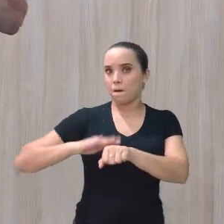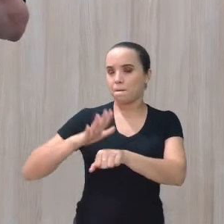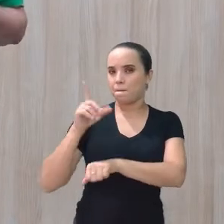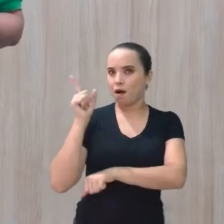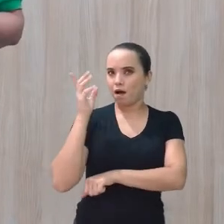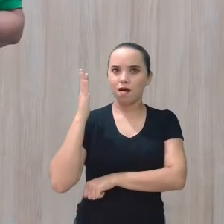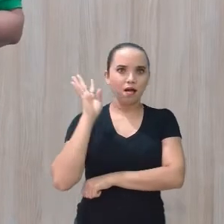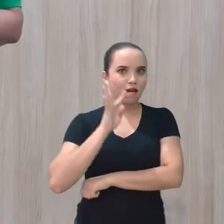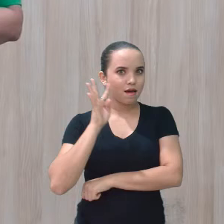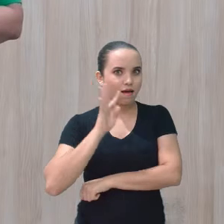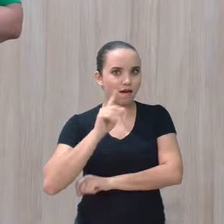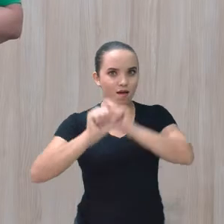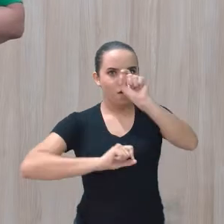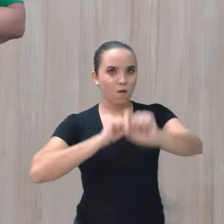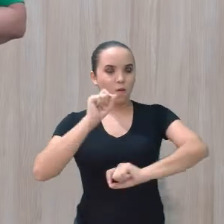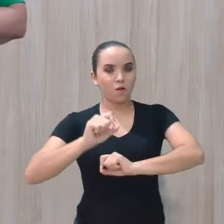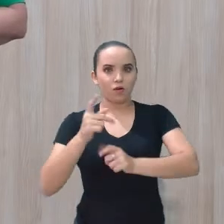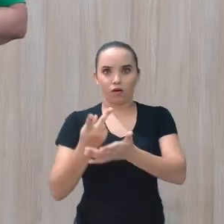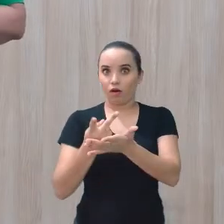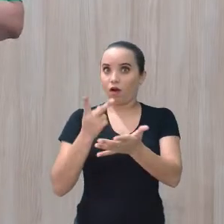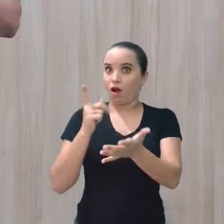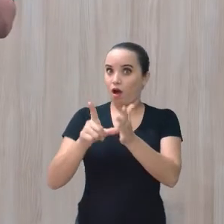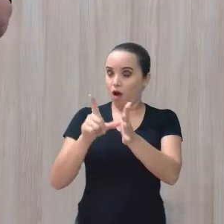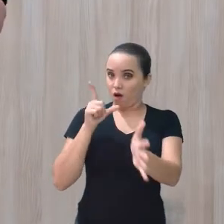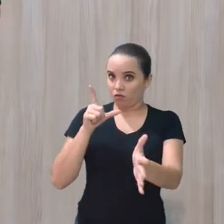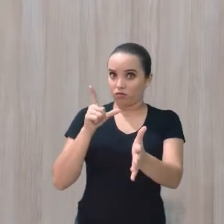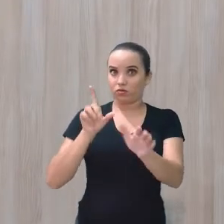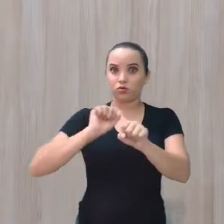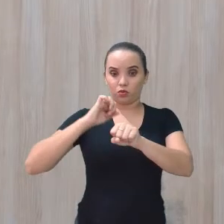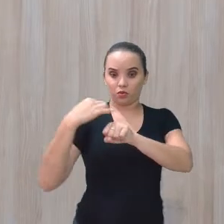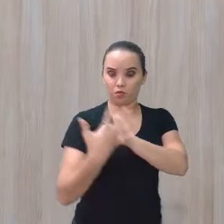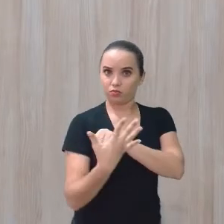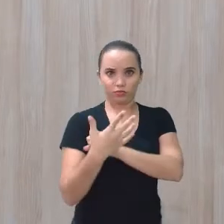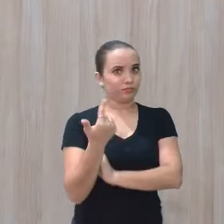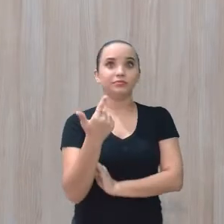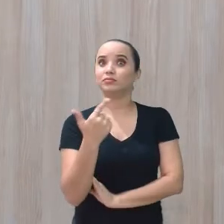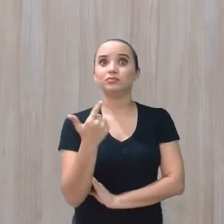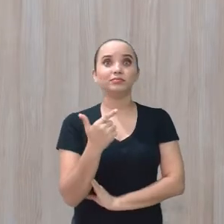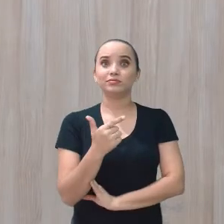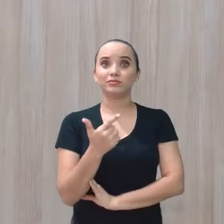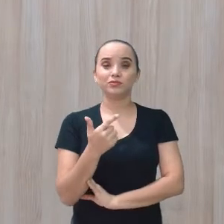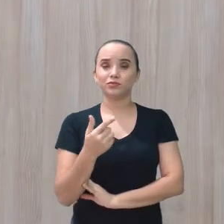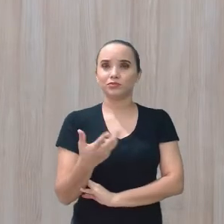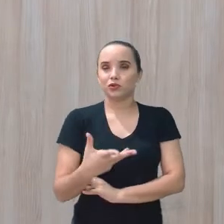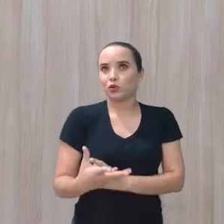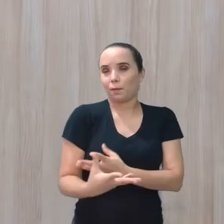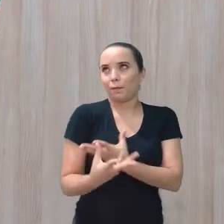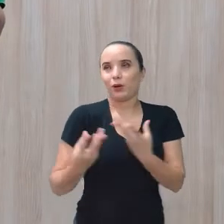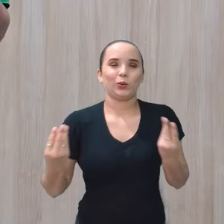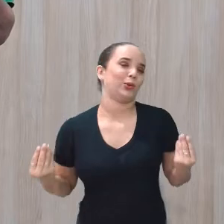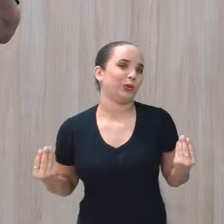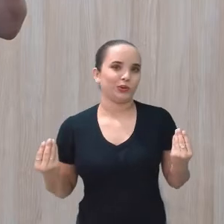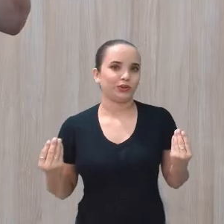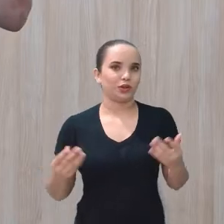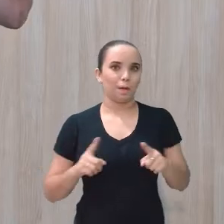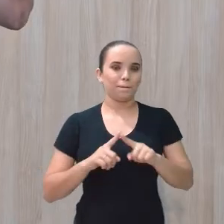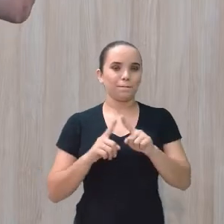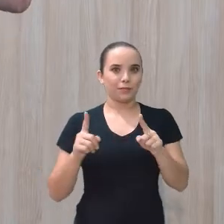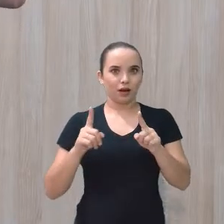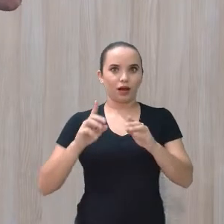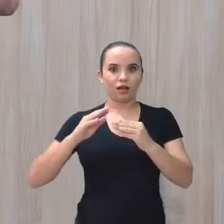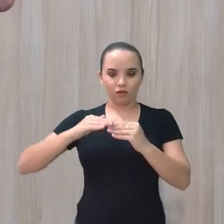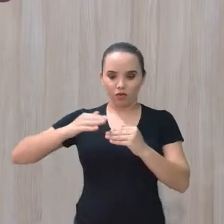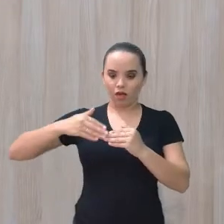antes da pandemia, não aconteciam. Era uma palavra que não era usada, não era tão usada. Mas